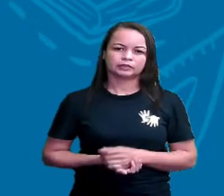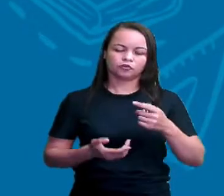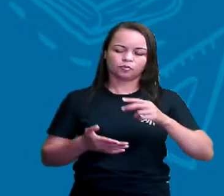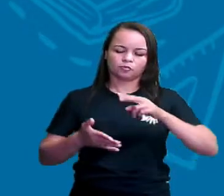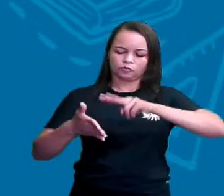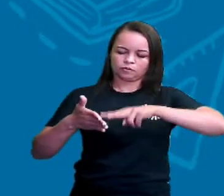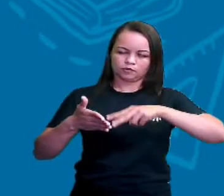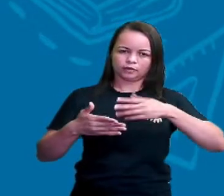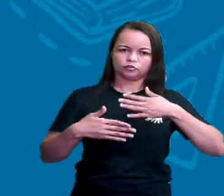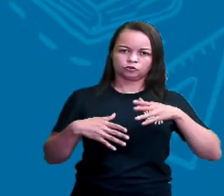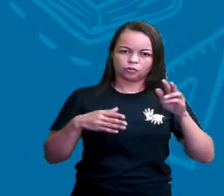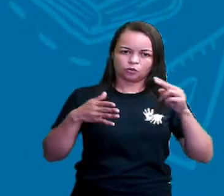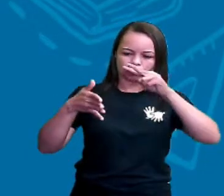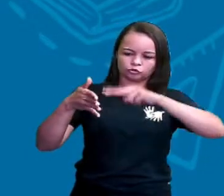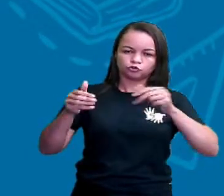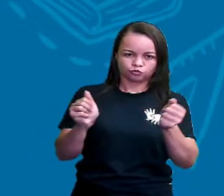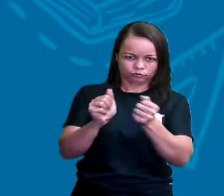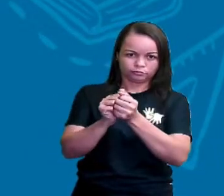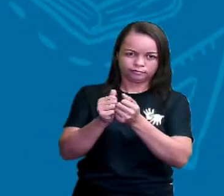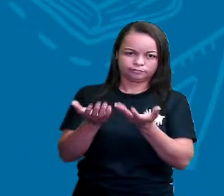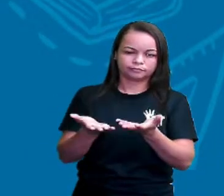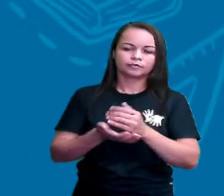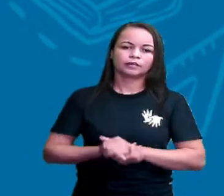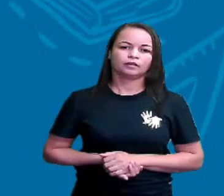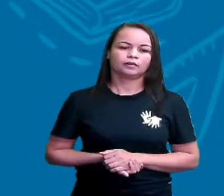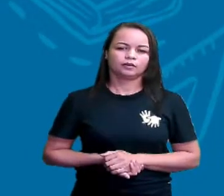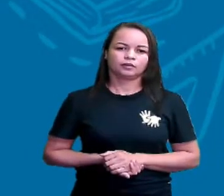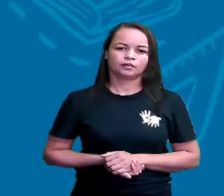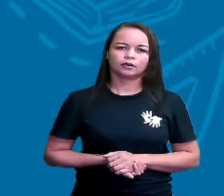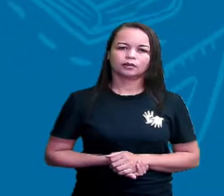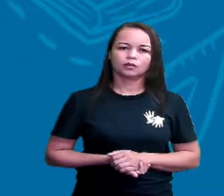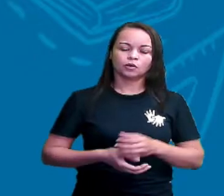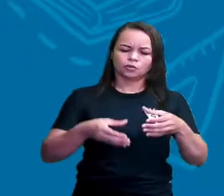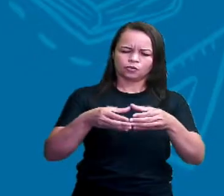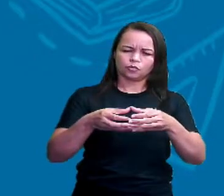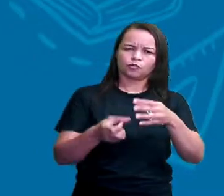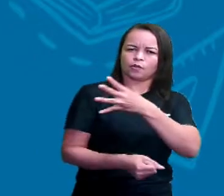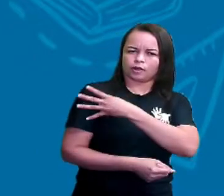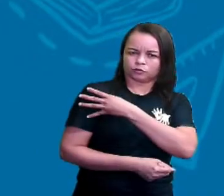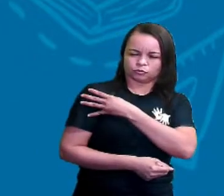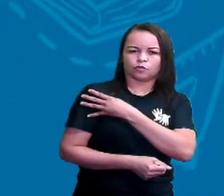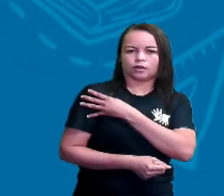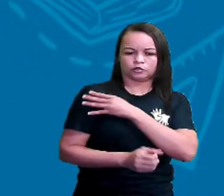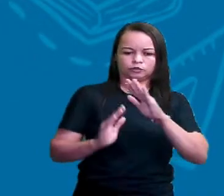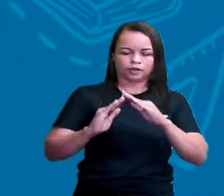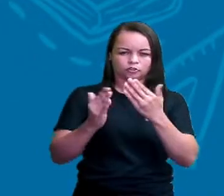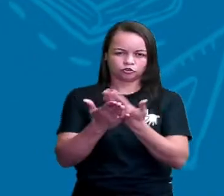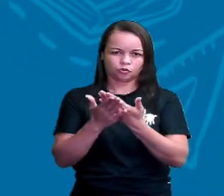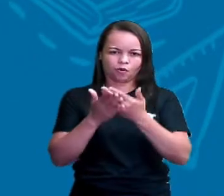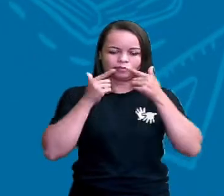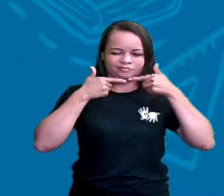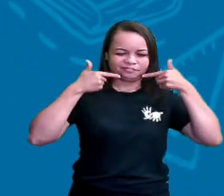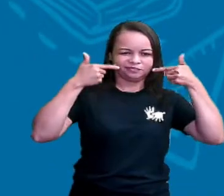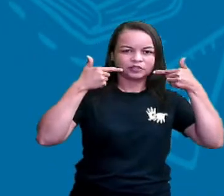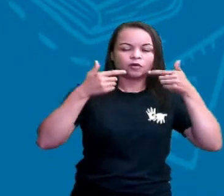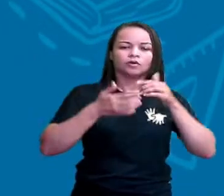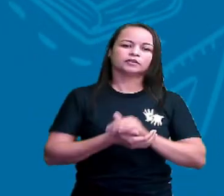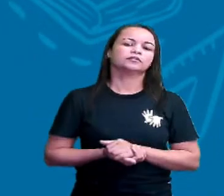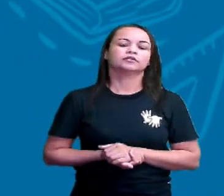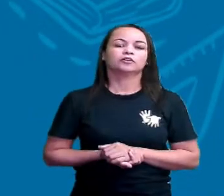aí de casa. A turma do 4º ano da escola Sorriso foi acampar em